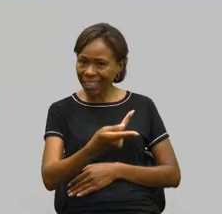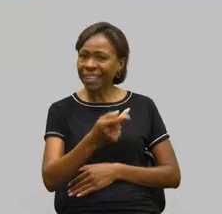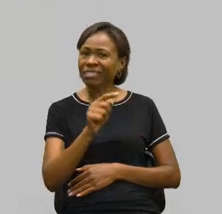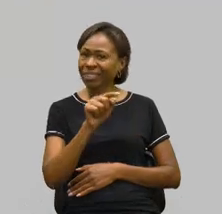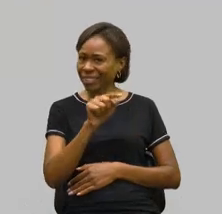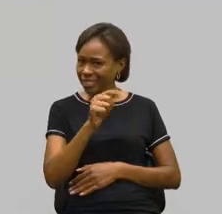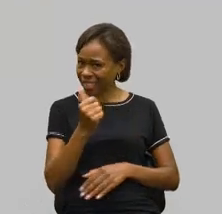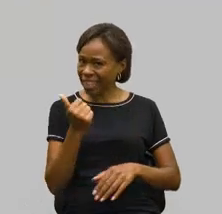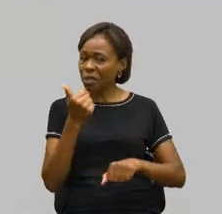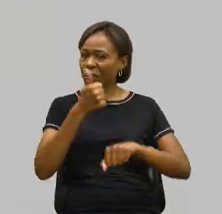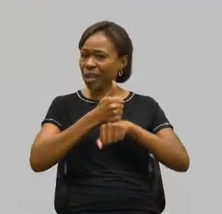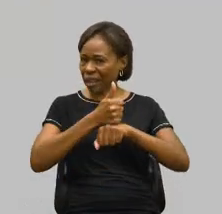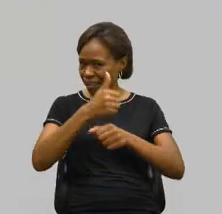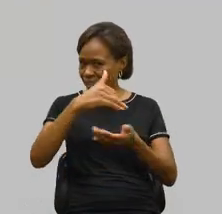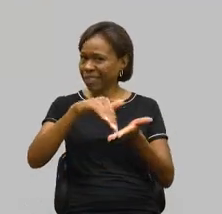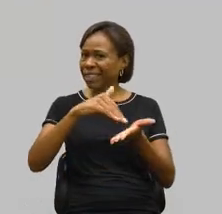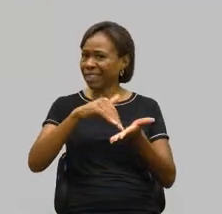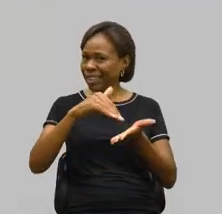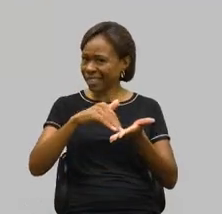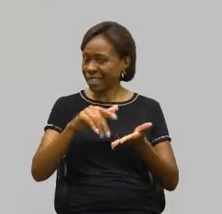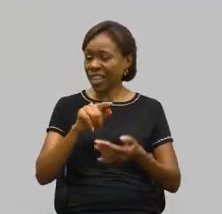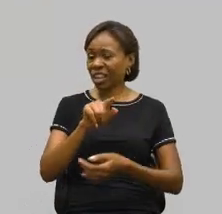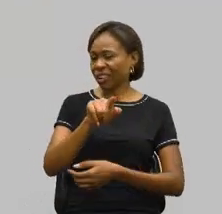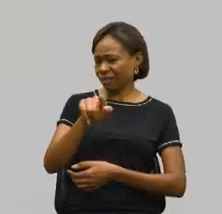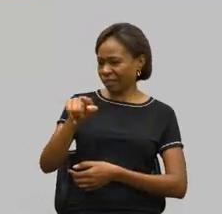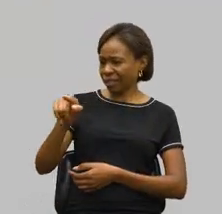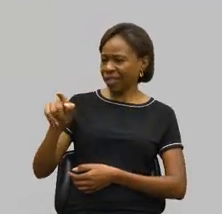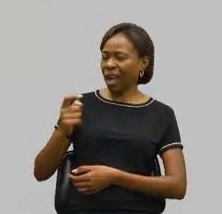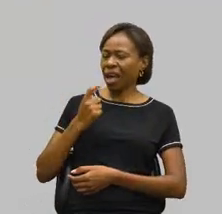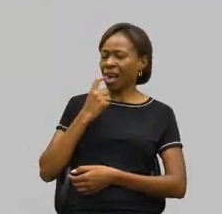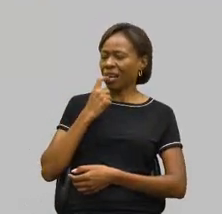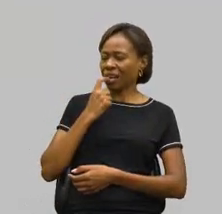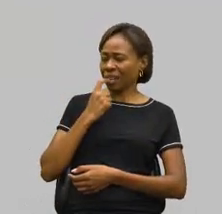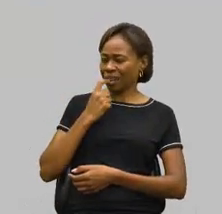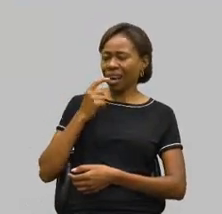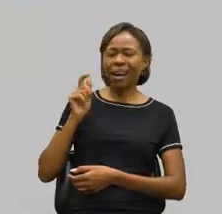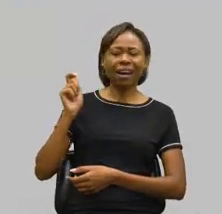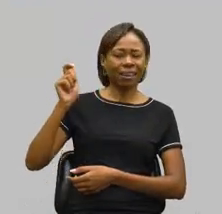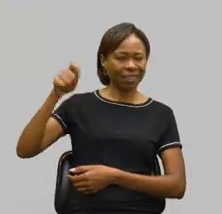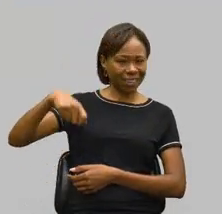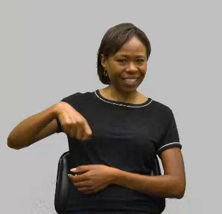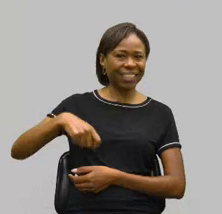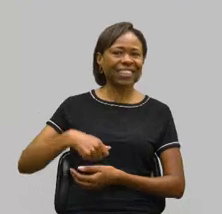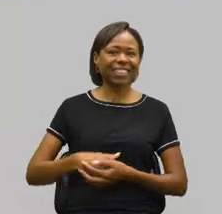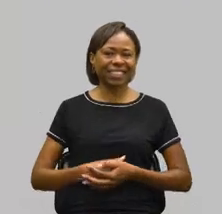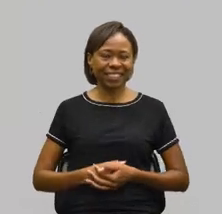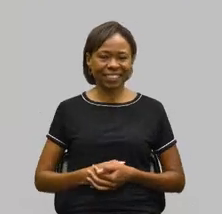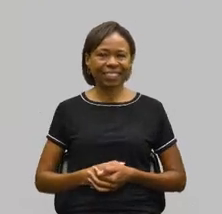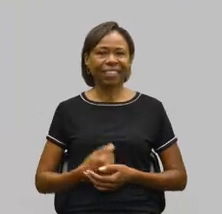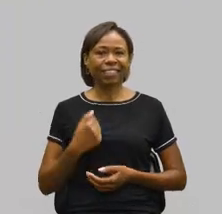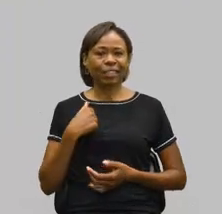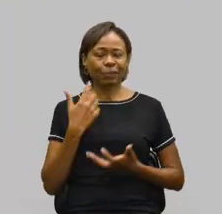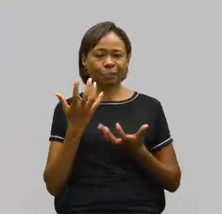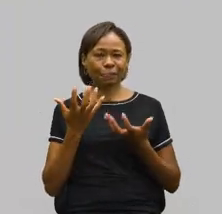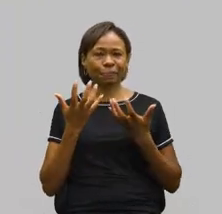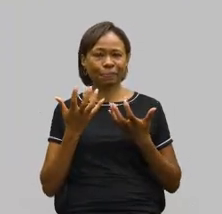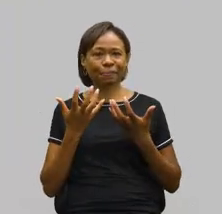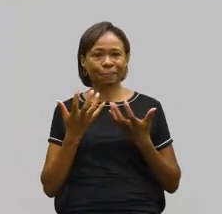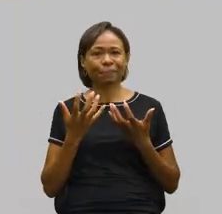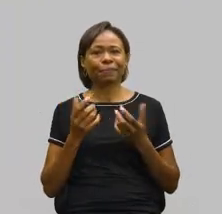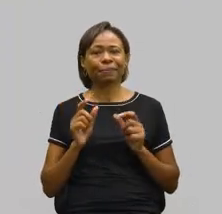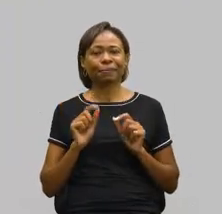viu é só para deixar vocês com água na boca né quero aqui na pessoa